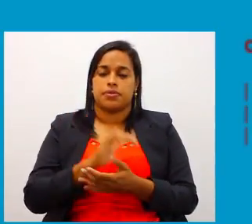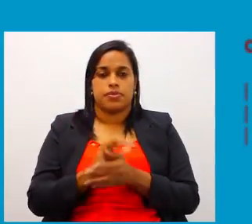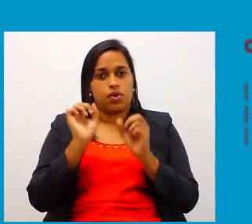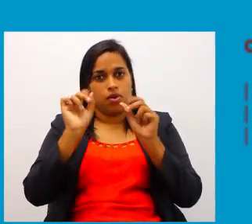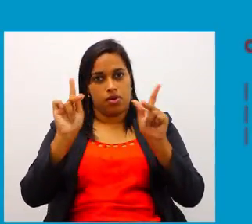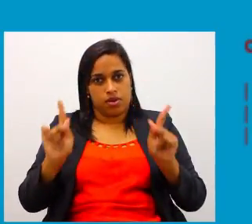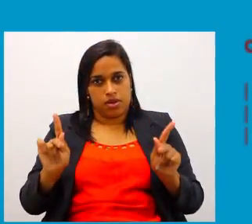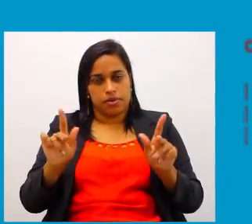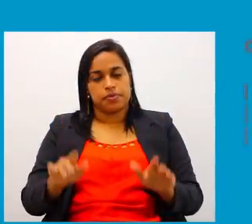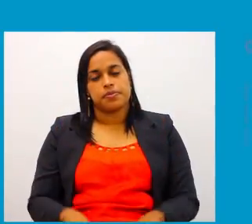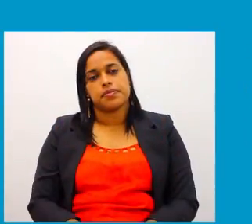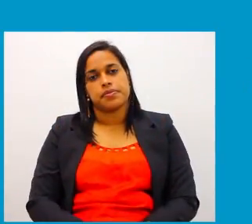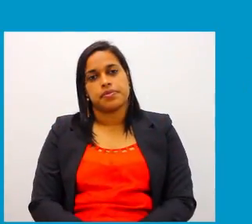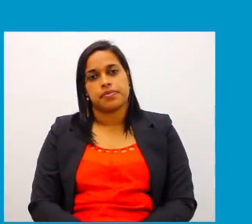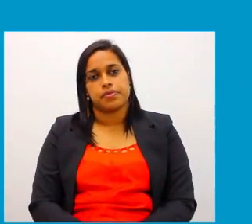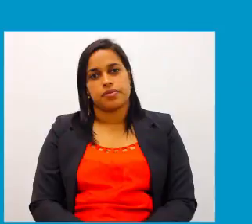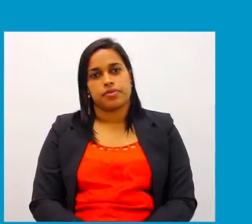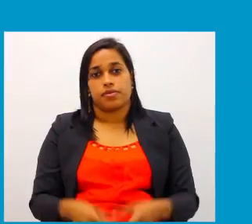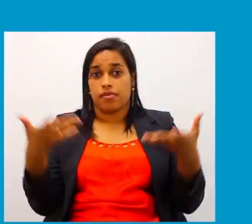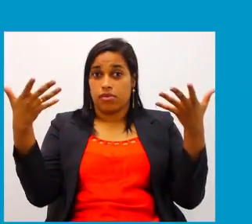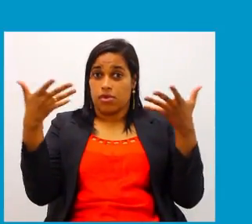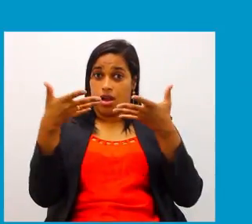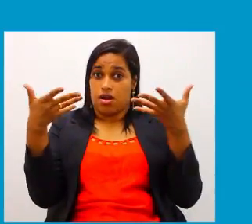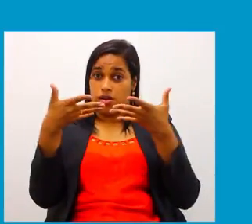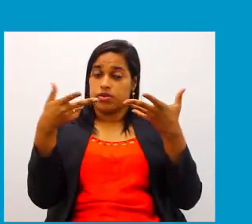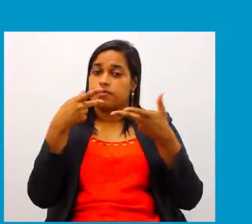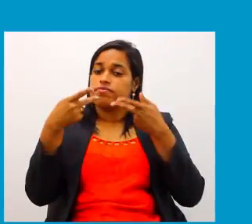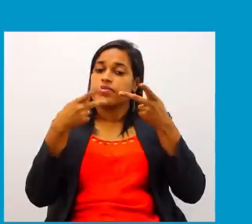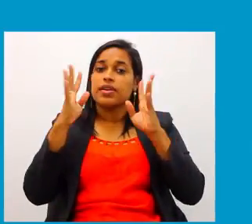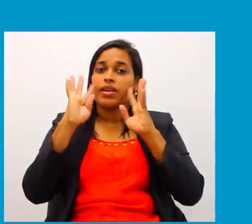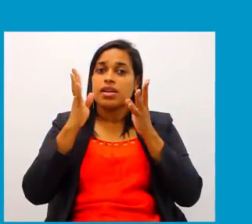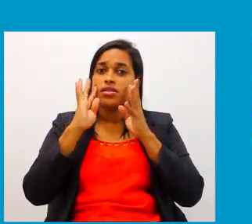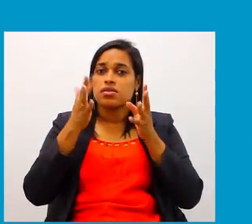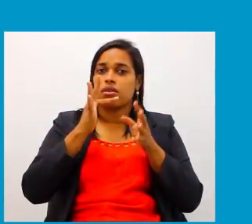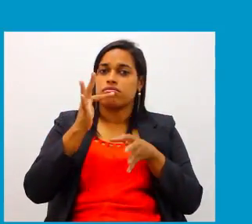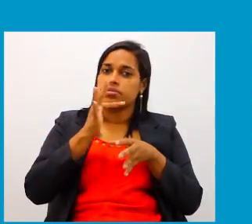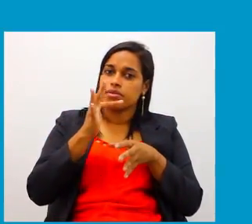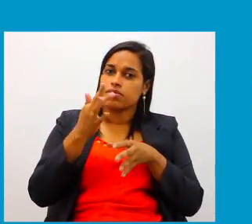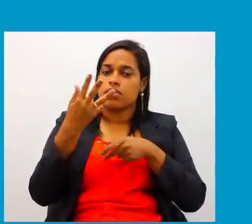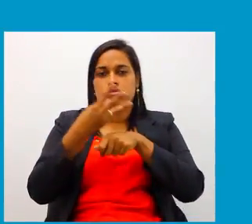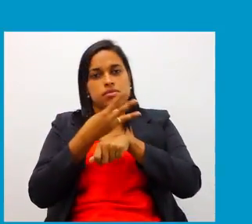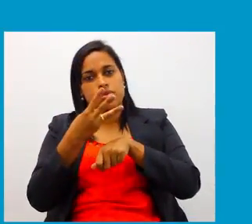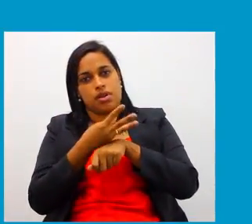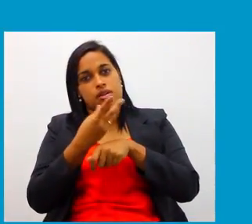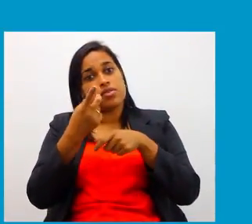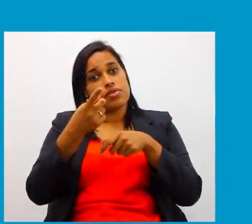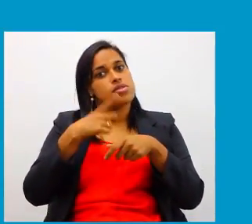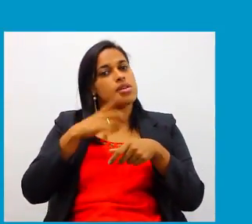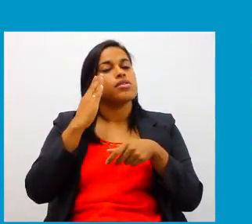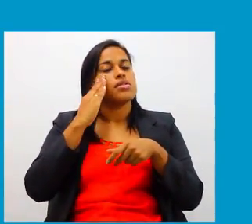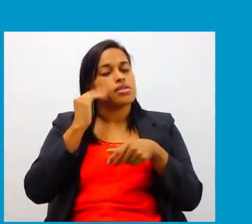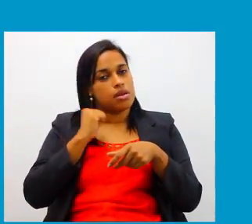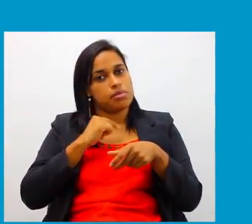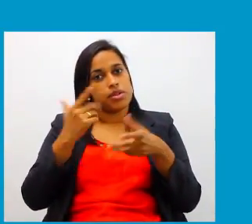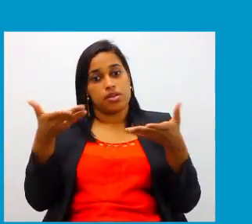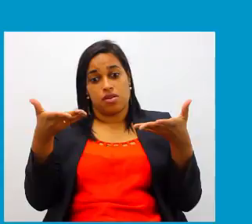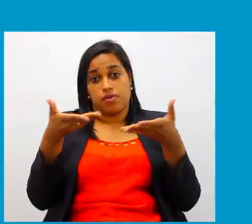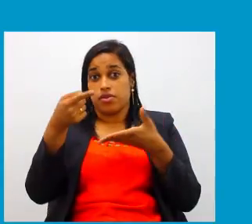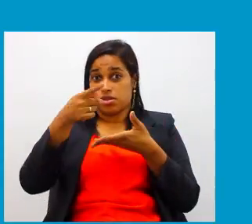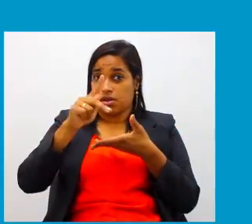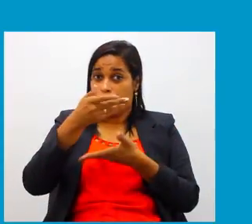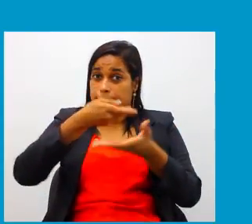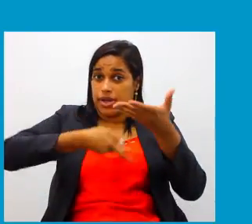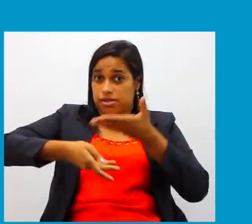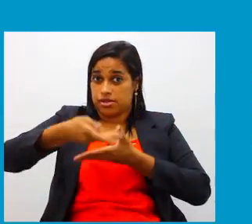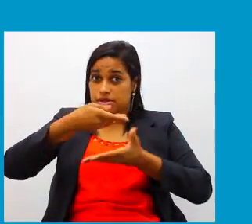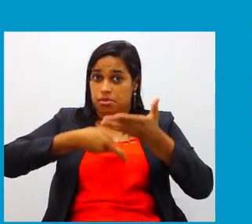público. Ok? Vamos agora falar um pouquinho sobre as redes sociais. As redes sociais são um fenômeno que você tem acompanhado, você participa